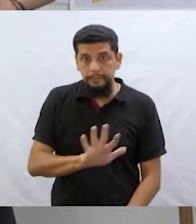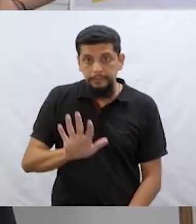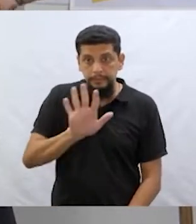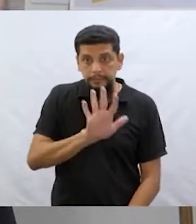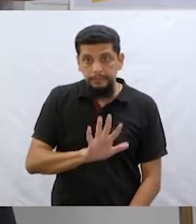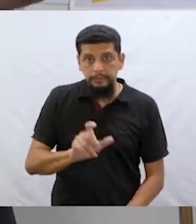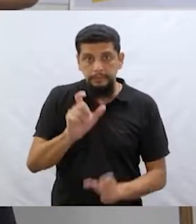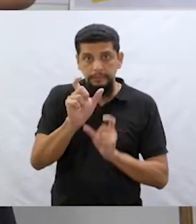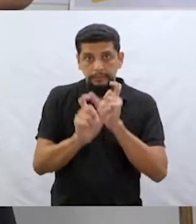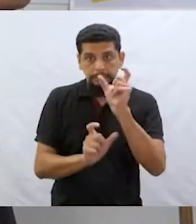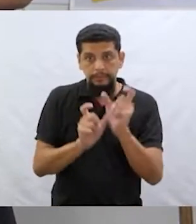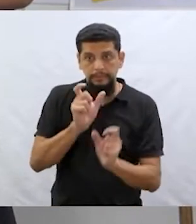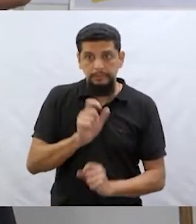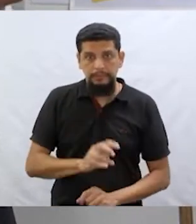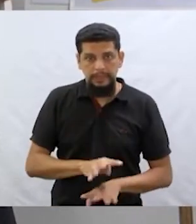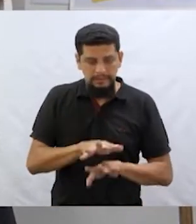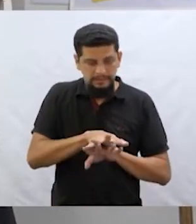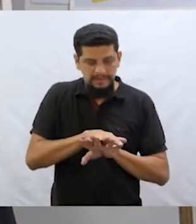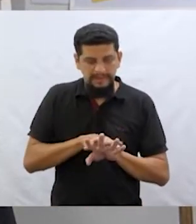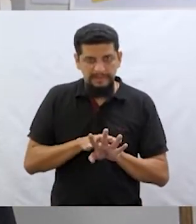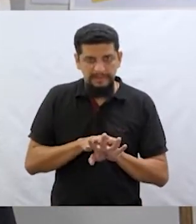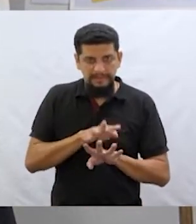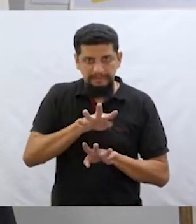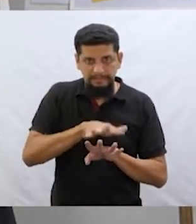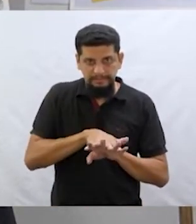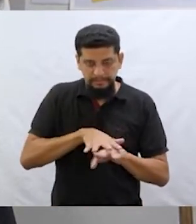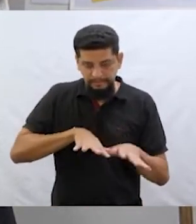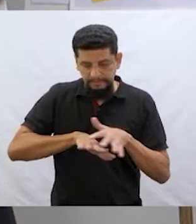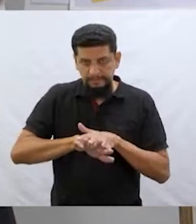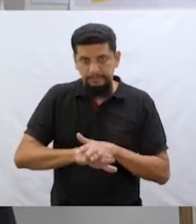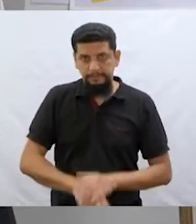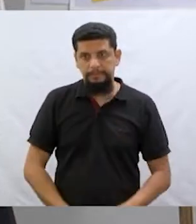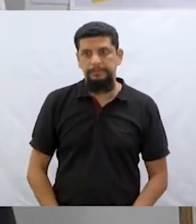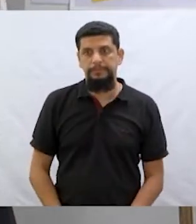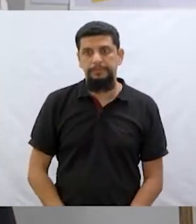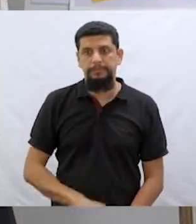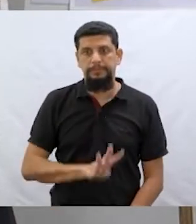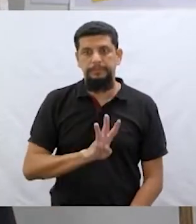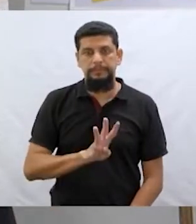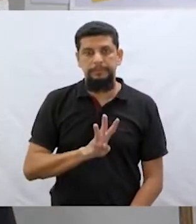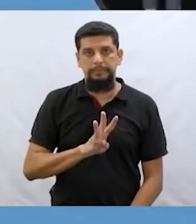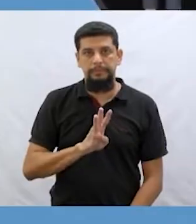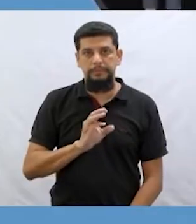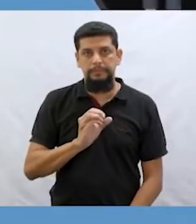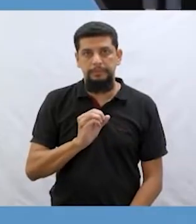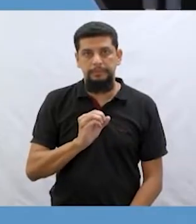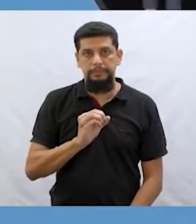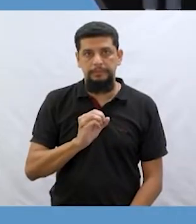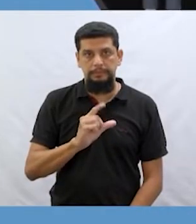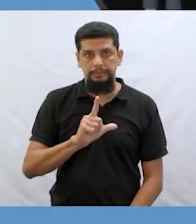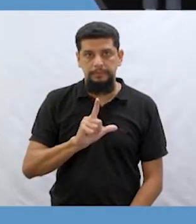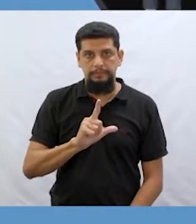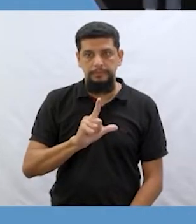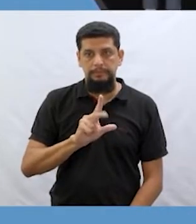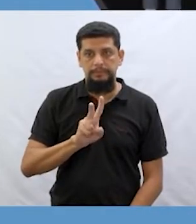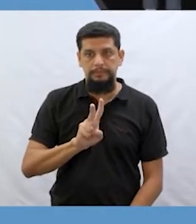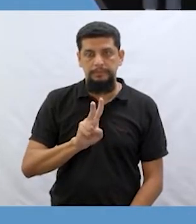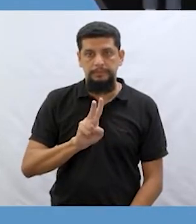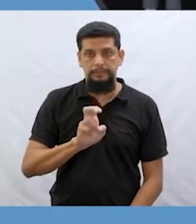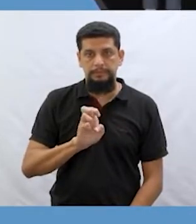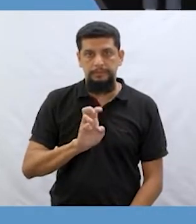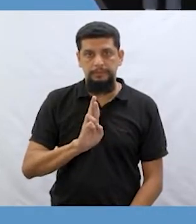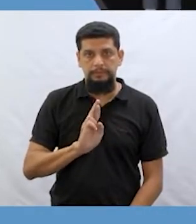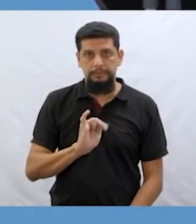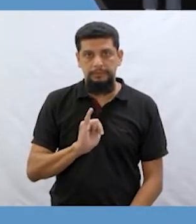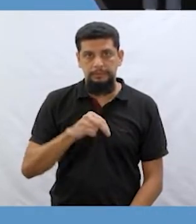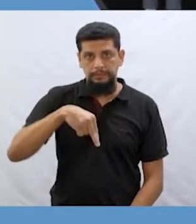imagem, onde aquele personagem tem umas garras, né? De um filme, é o Wolverine. Ah, é verdade. Vocês conhecem o Wolverine? Já